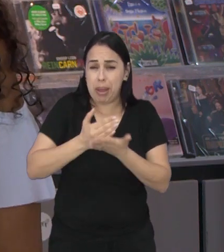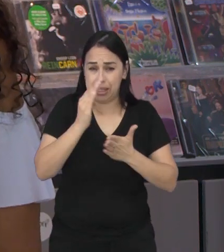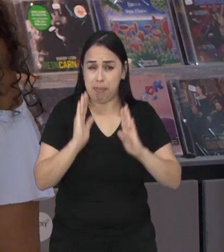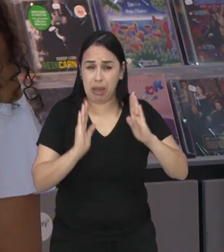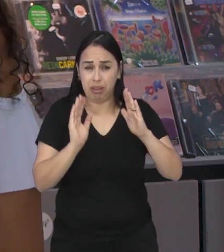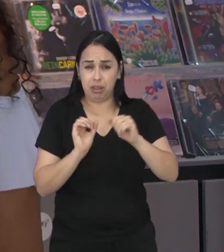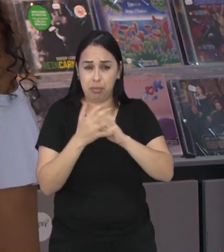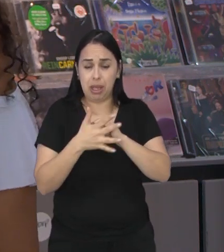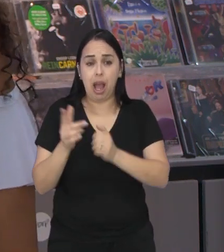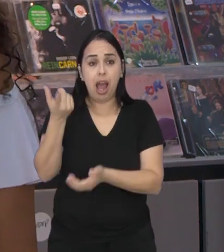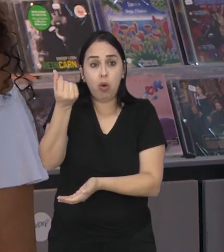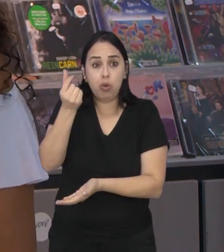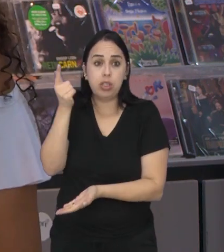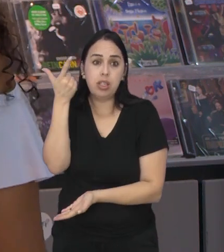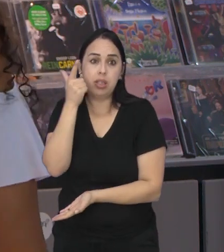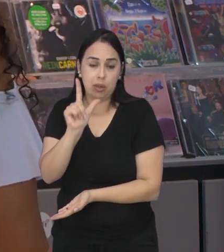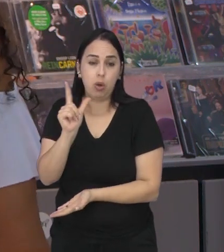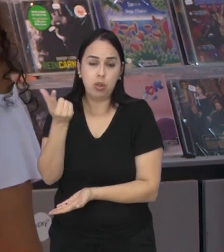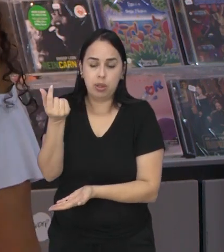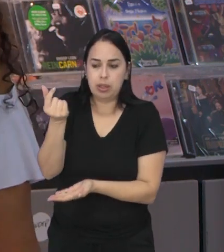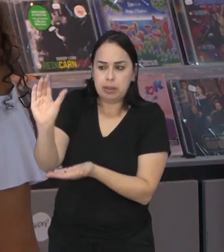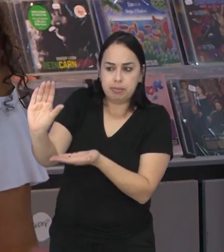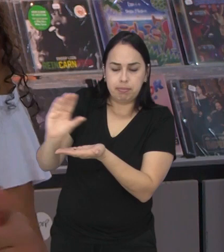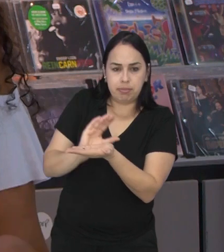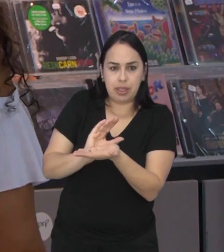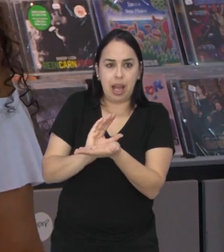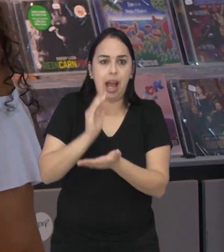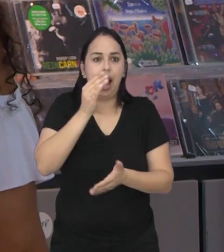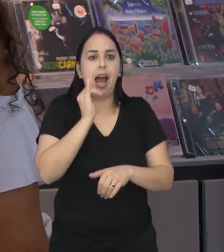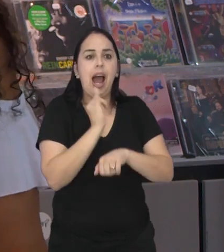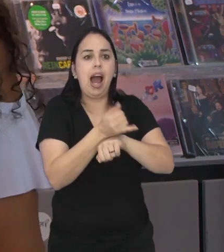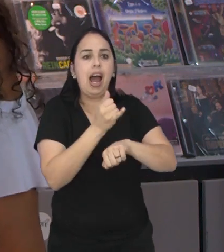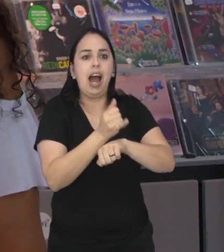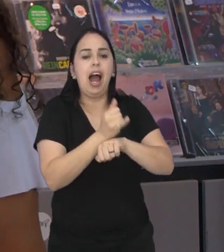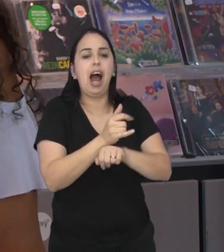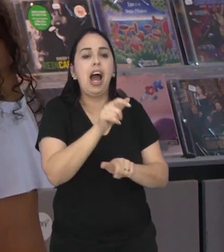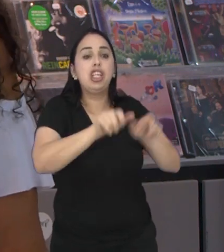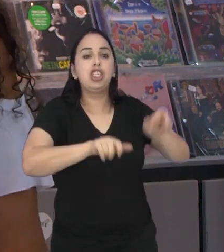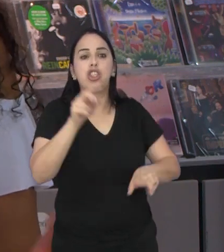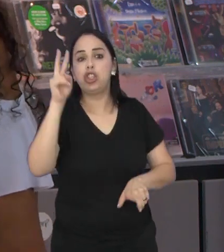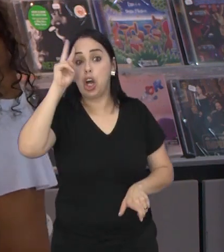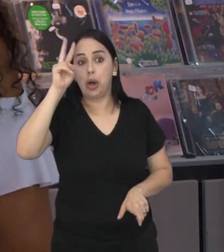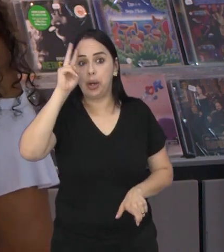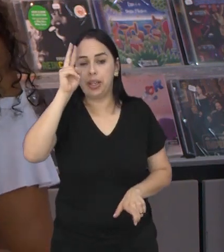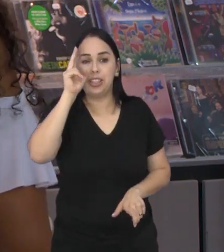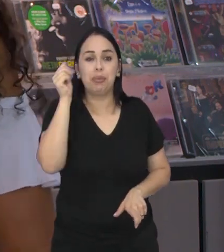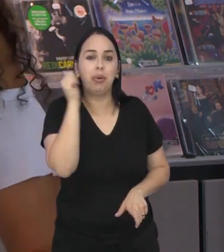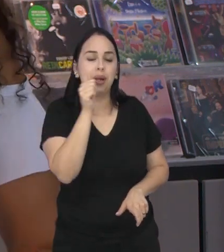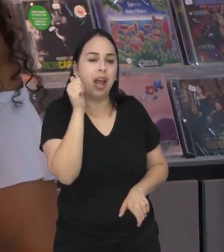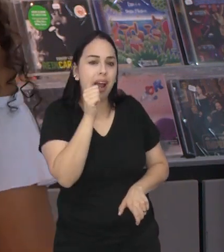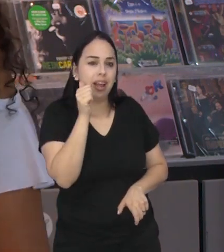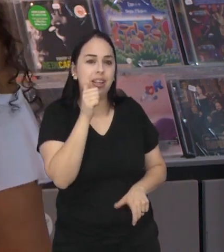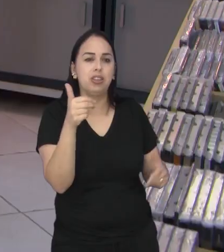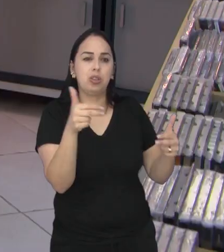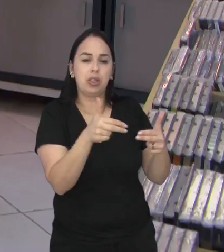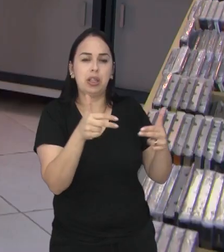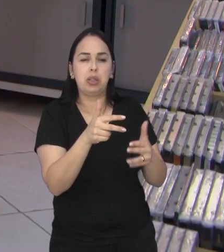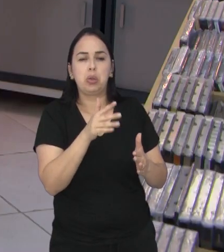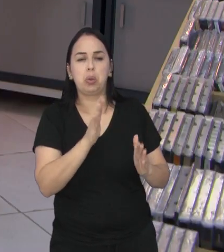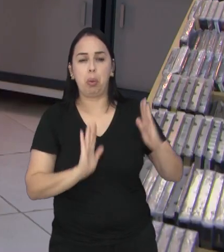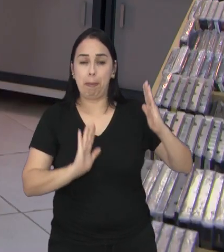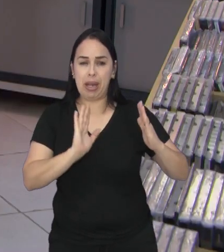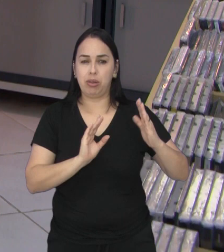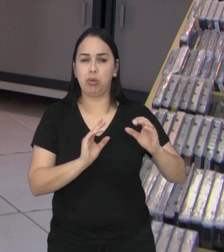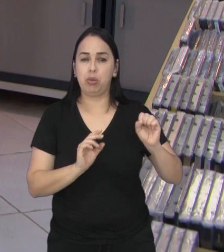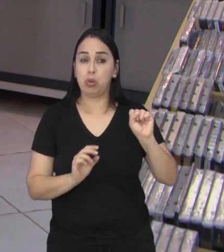da pandemia. E ele retrata a história das mulheres, essas mulheres que foram invisibilizadas, as mulheres MCs de São José, desde o